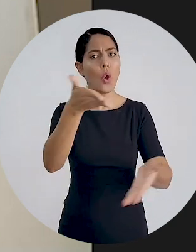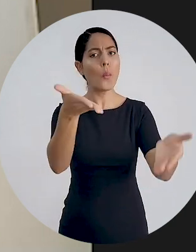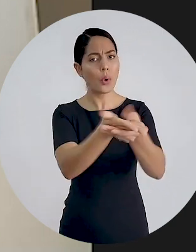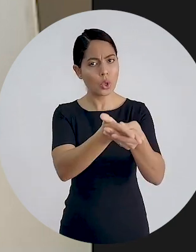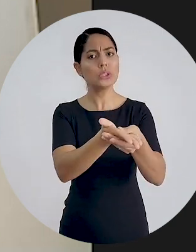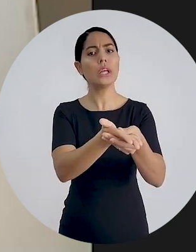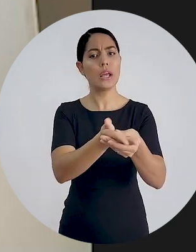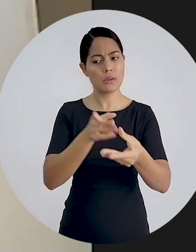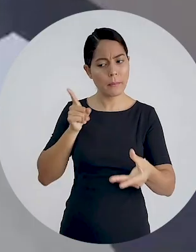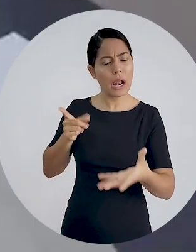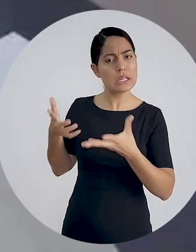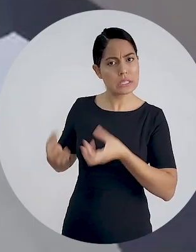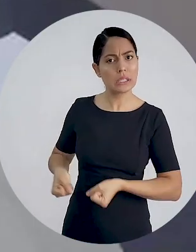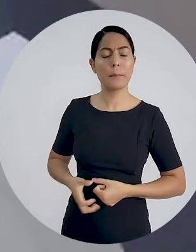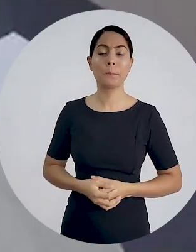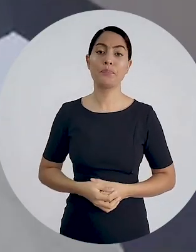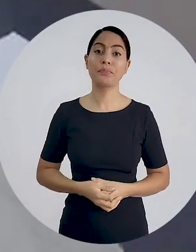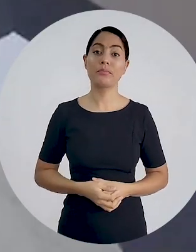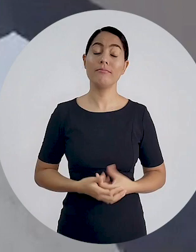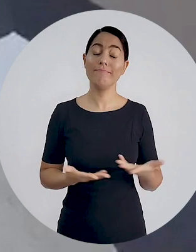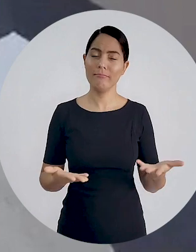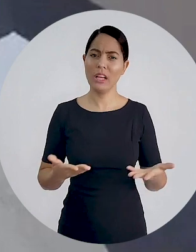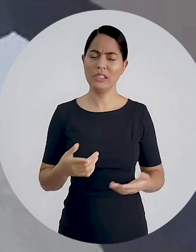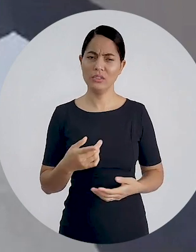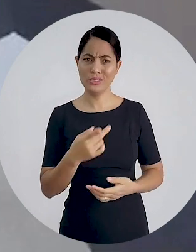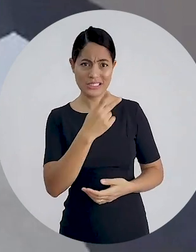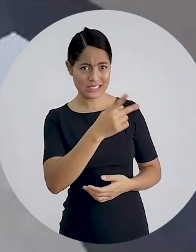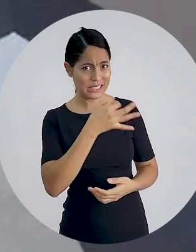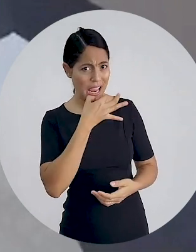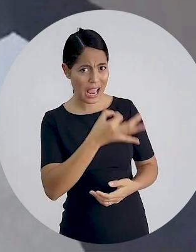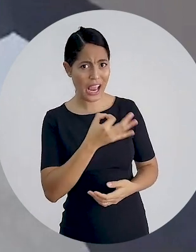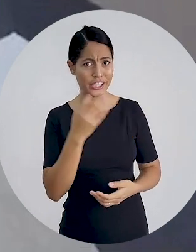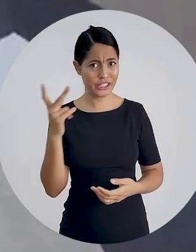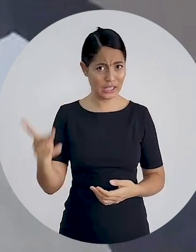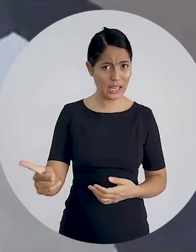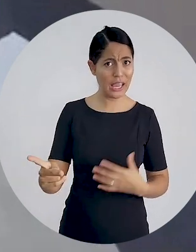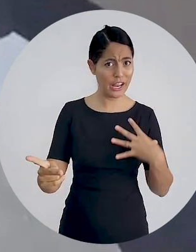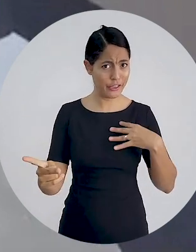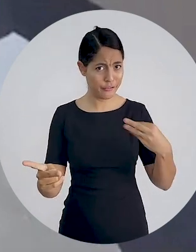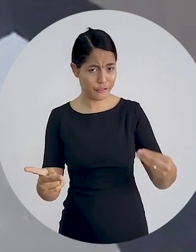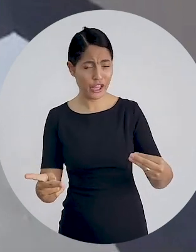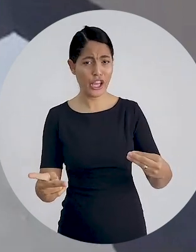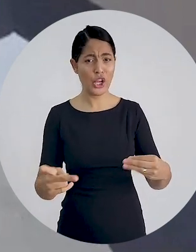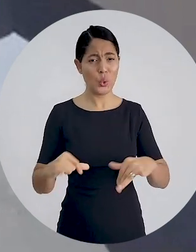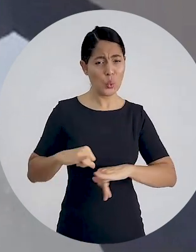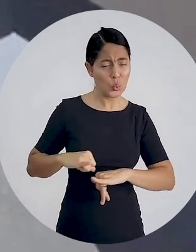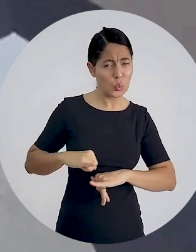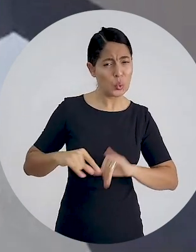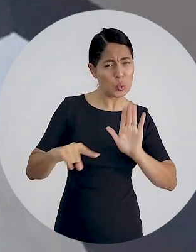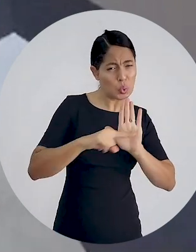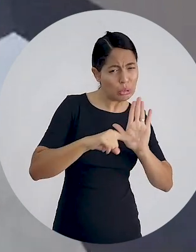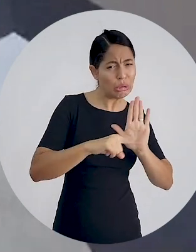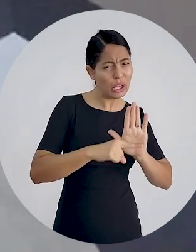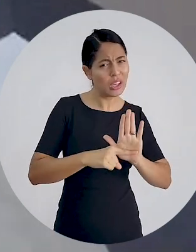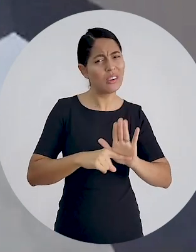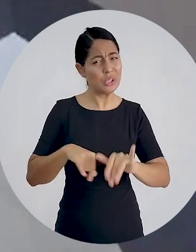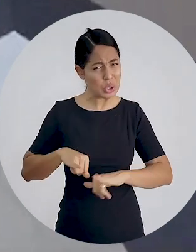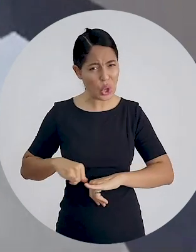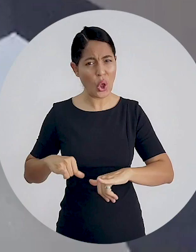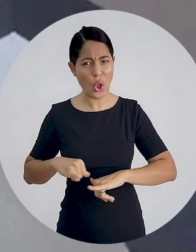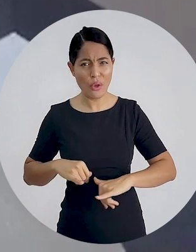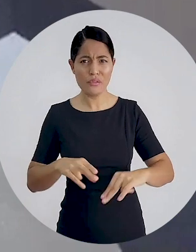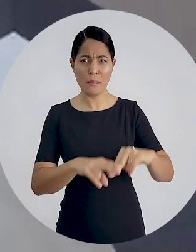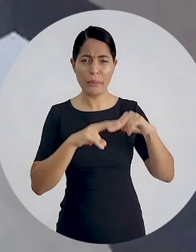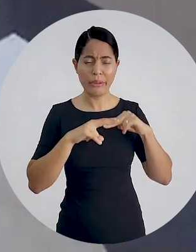esses atendimentos. Você acha que o Gabriel sofre com as negativas, seja do plano de